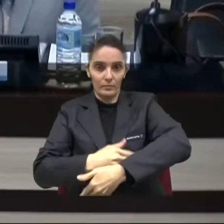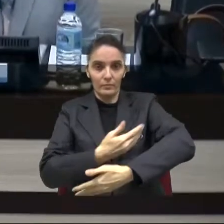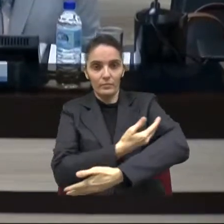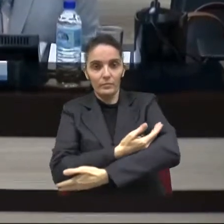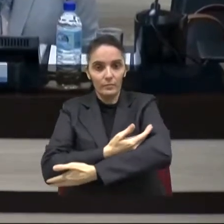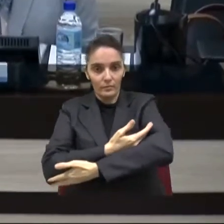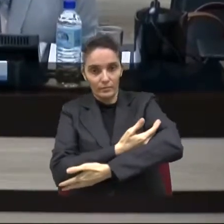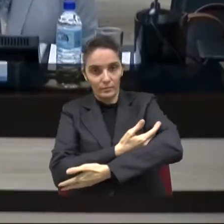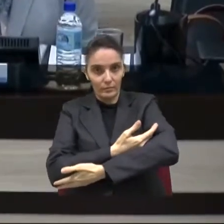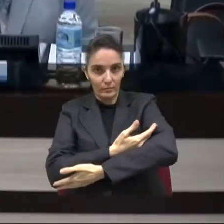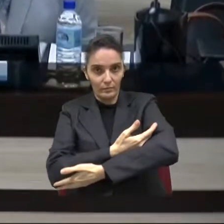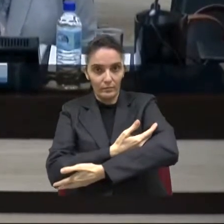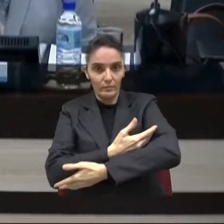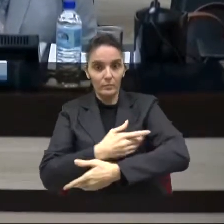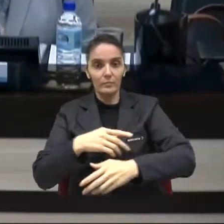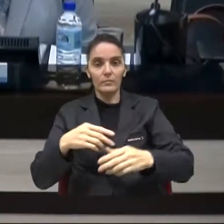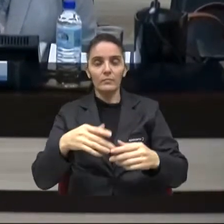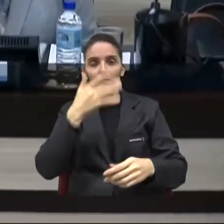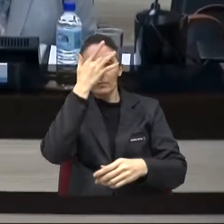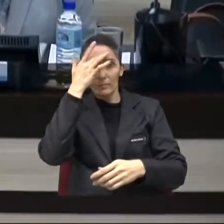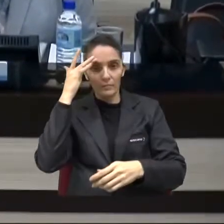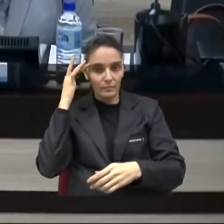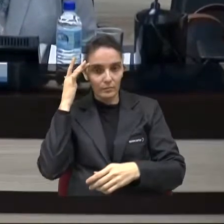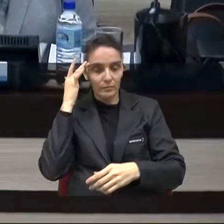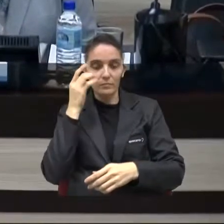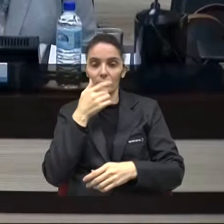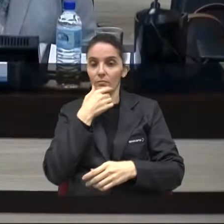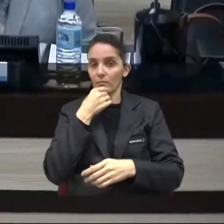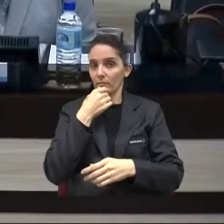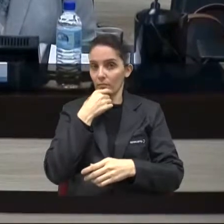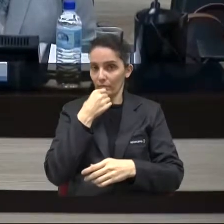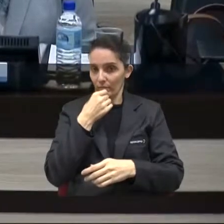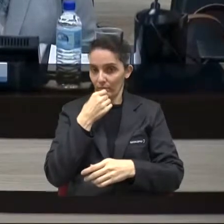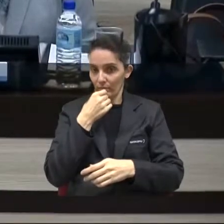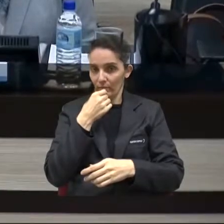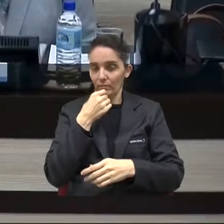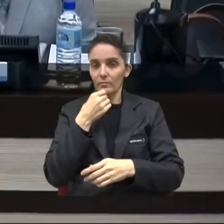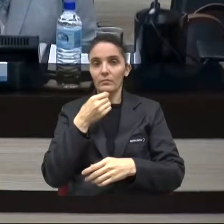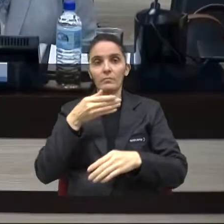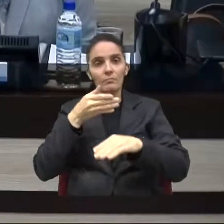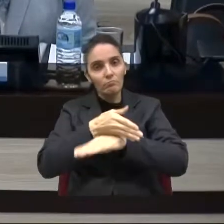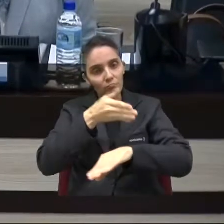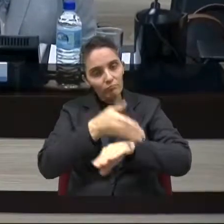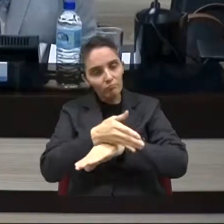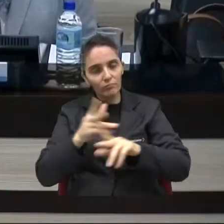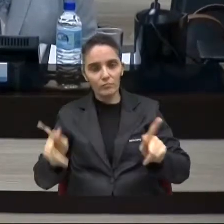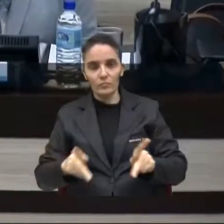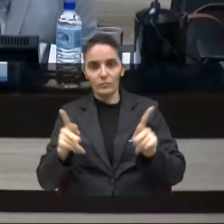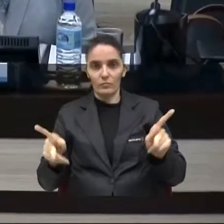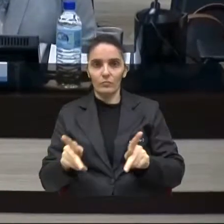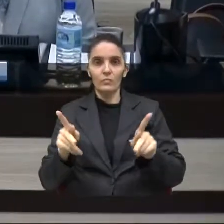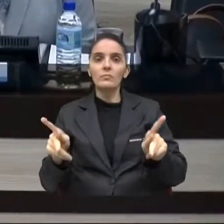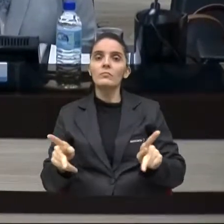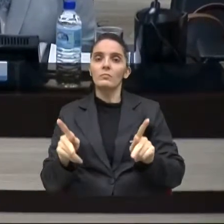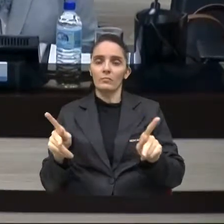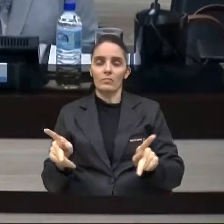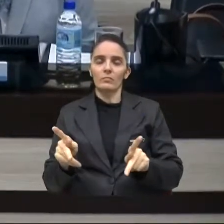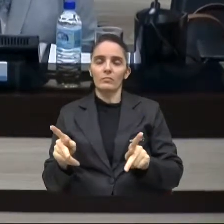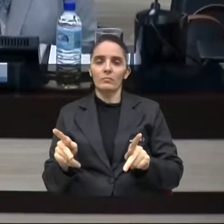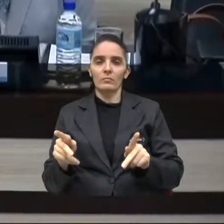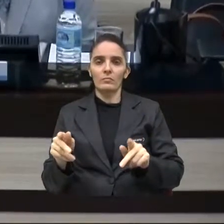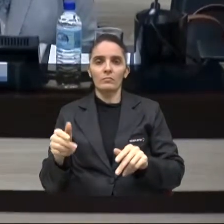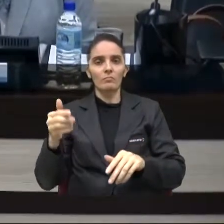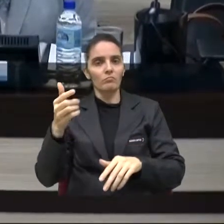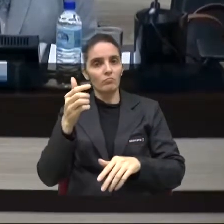adaptação de fraldários acessíveis a frequentadores masculinos em shopping centers e estabelecimentos similares e